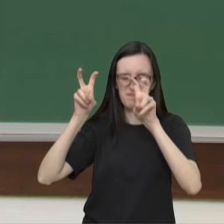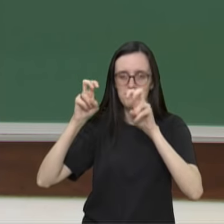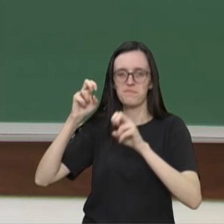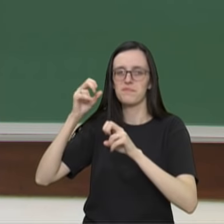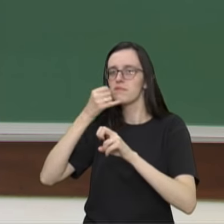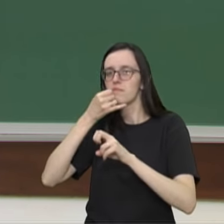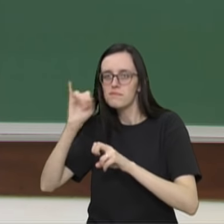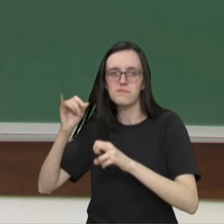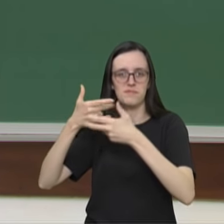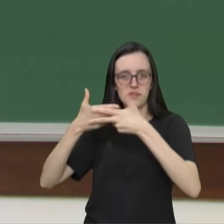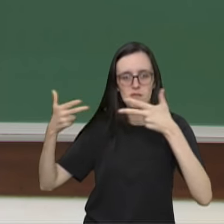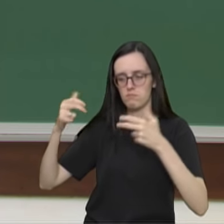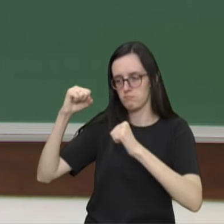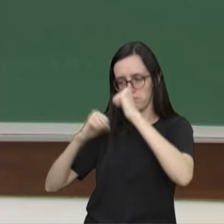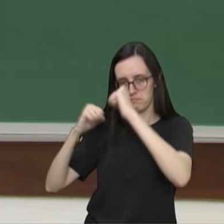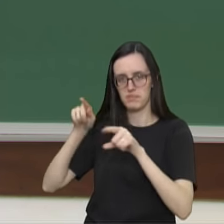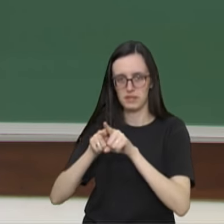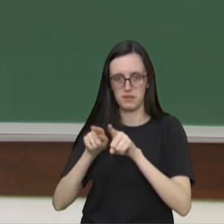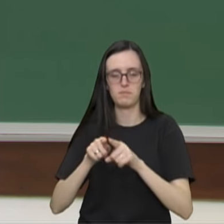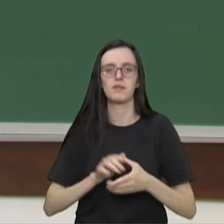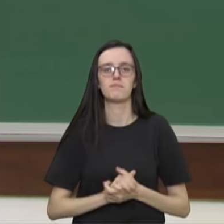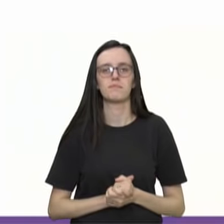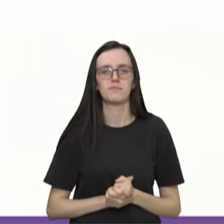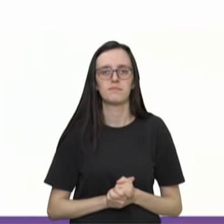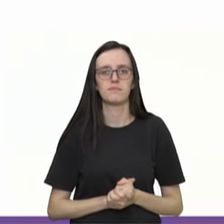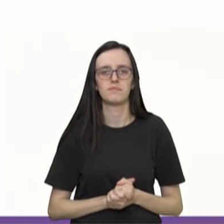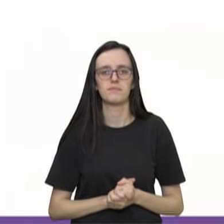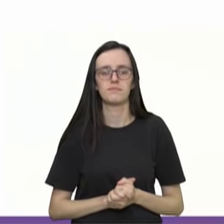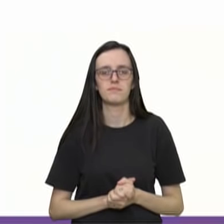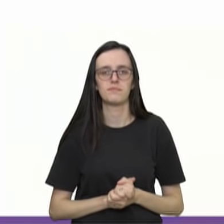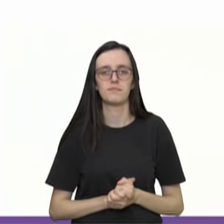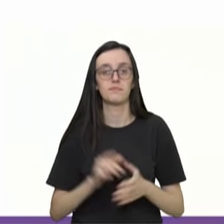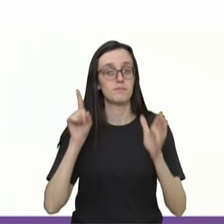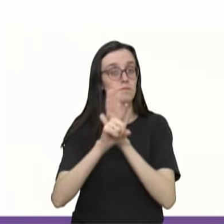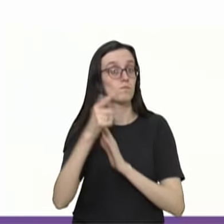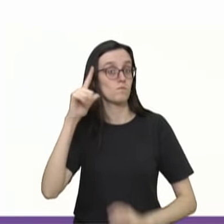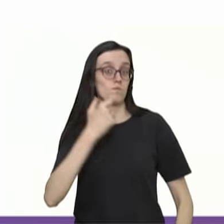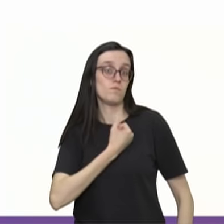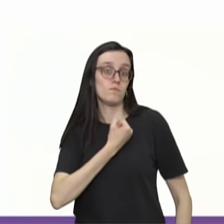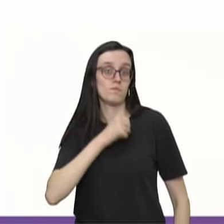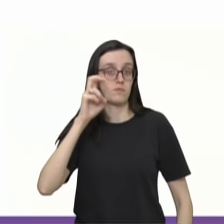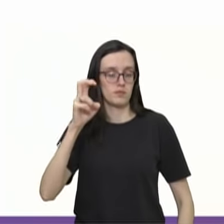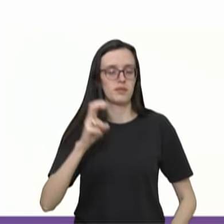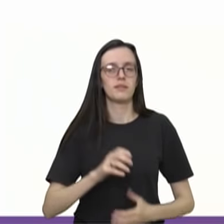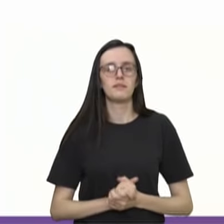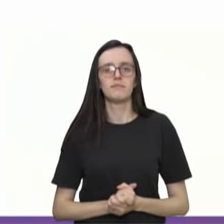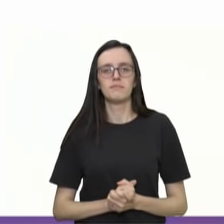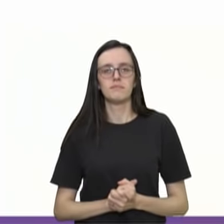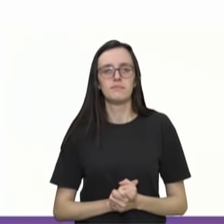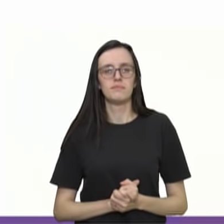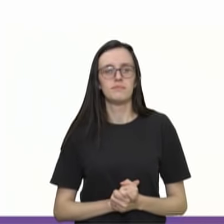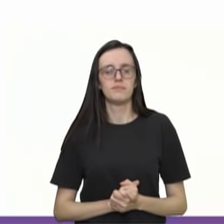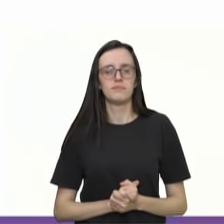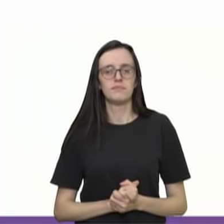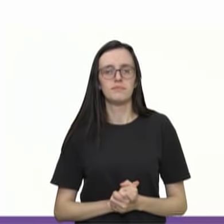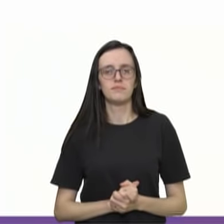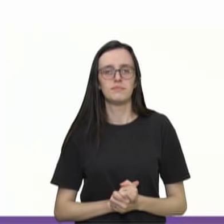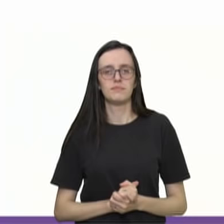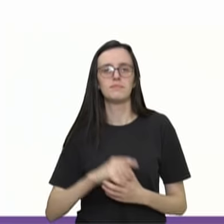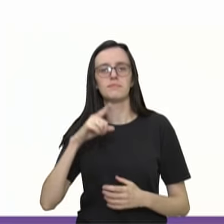vamos lá mais um pires eu quis de número 5 domina tecnologia